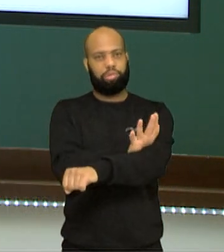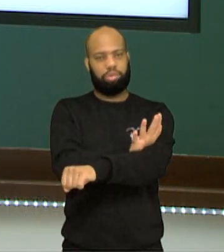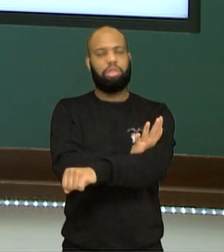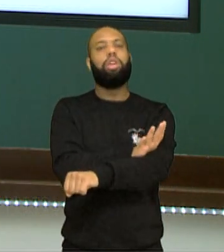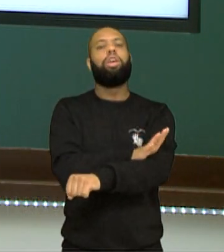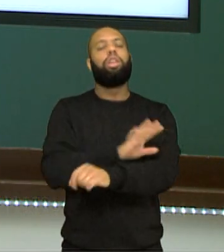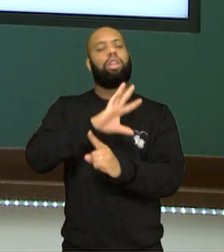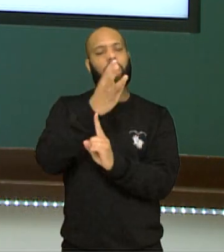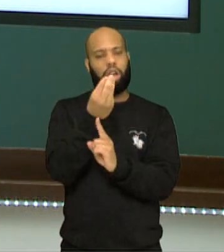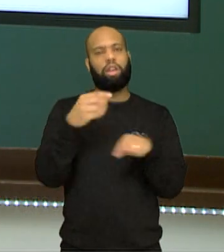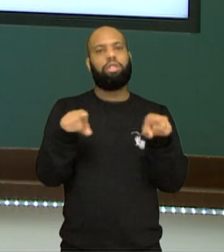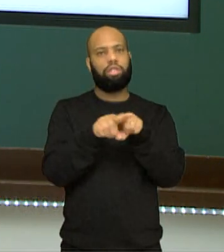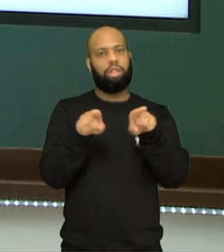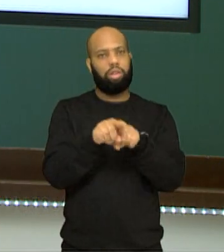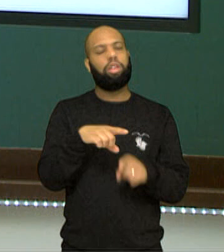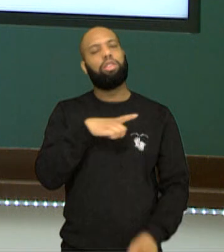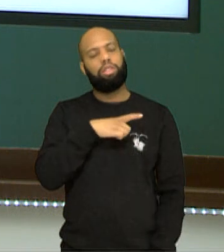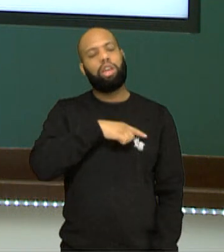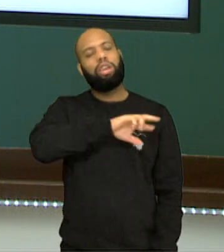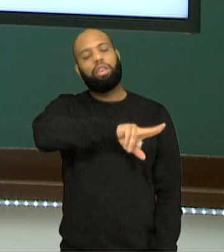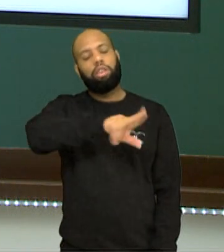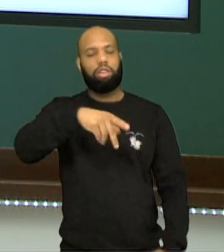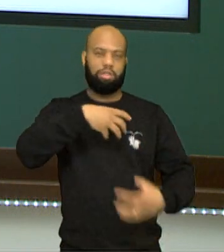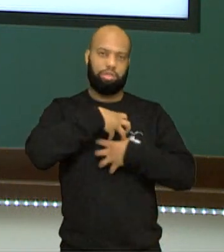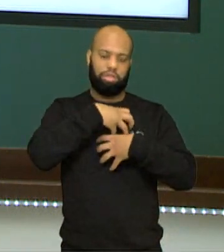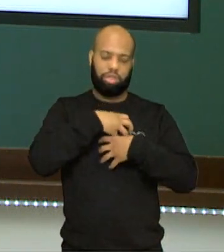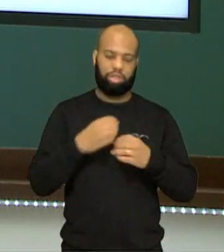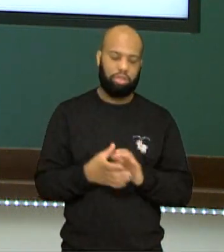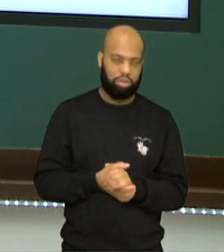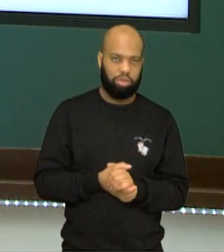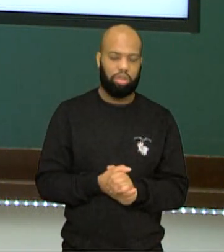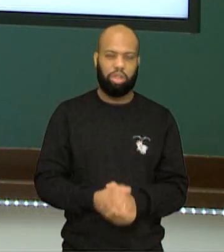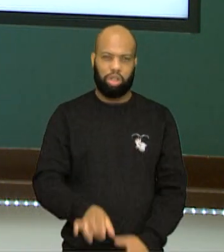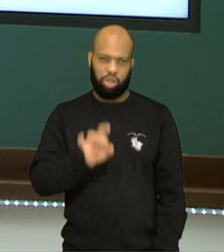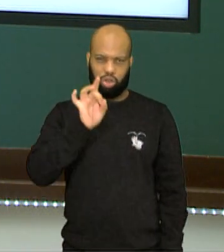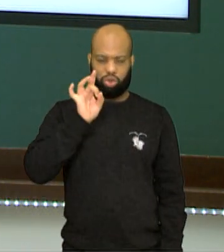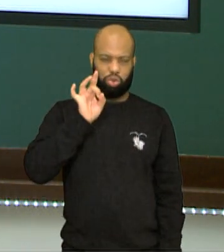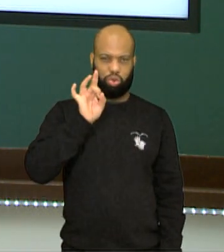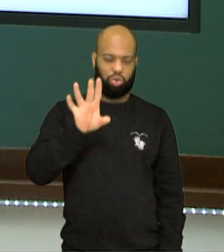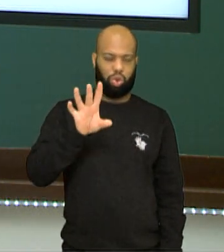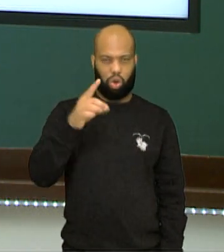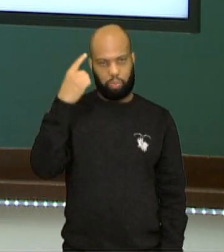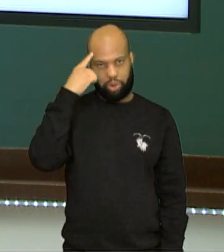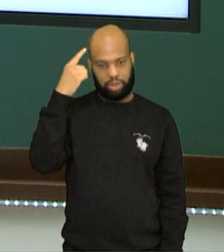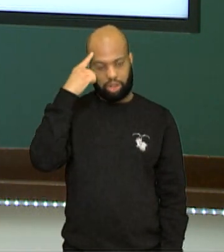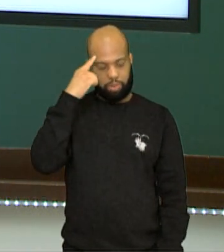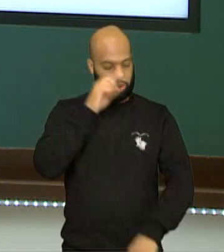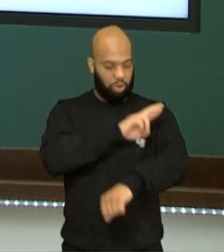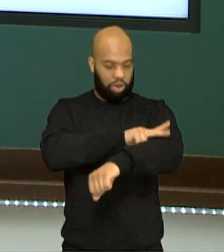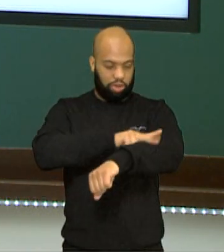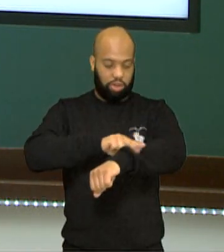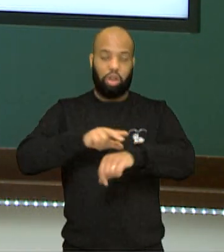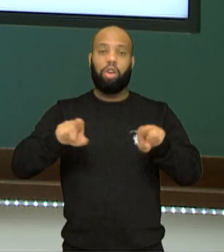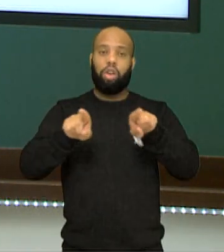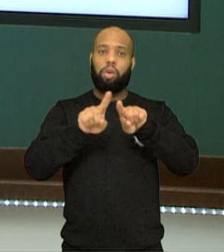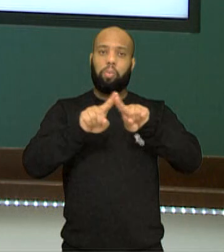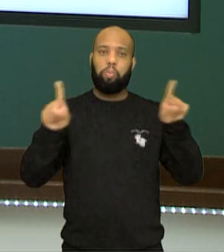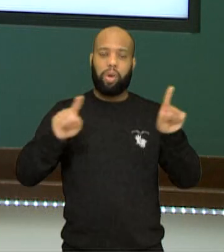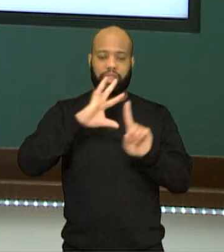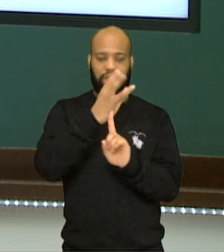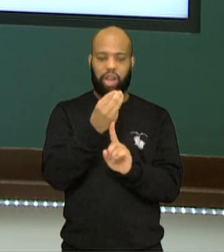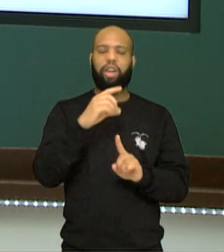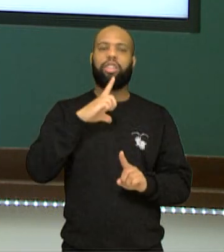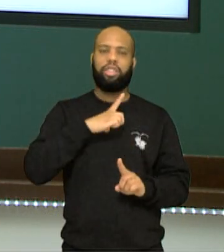também está presente, tá? De diversas maneiras. E se você for ver, não só na ideia racial, mas a arte diretamente está sempre